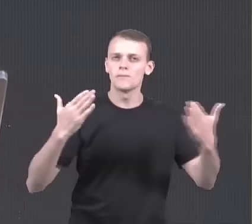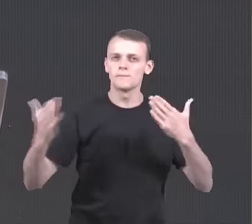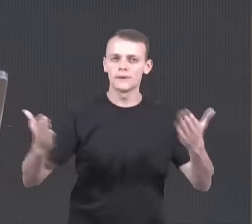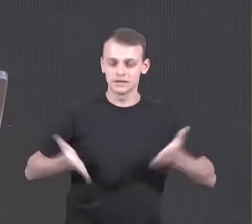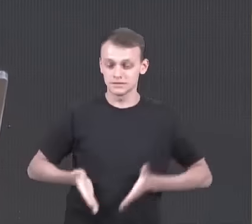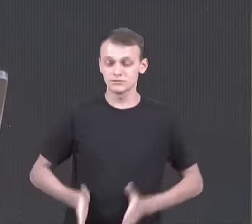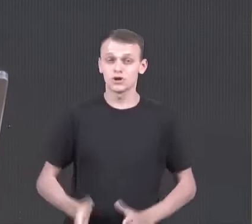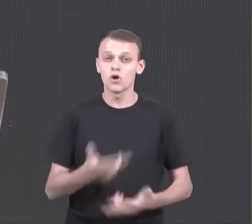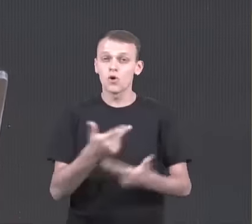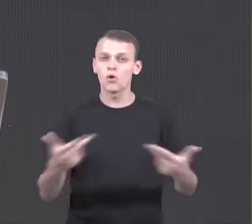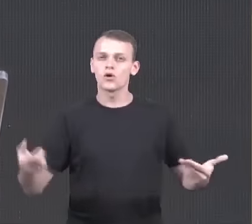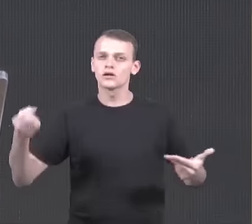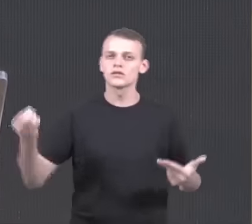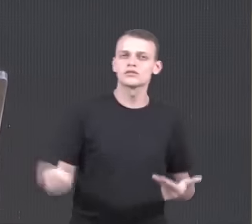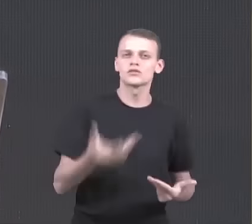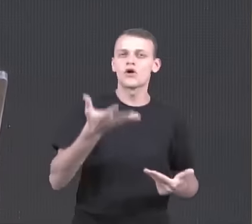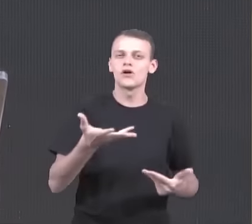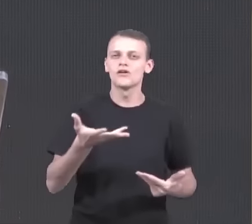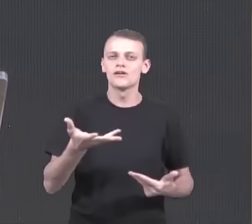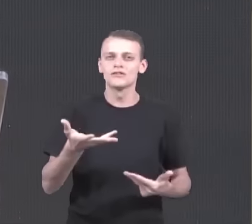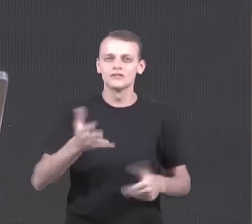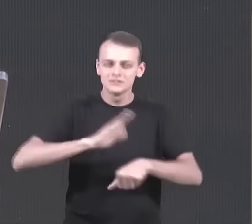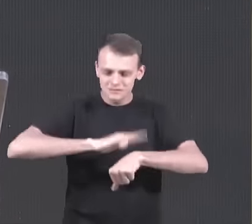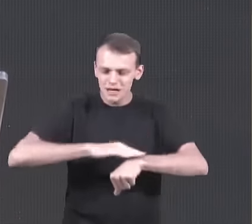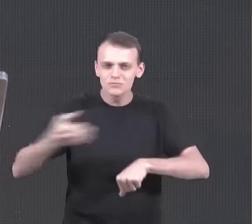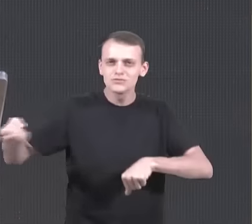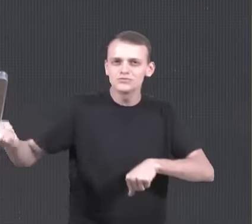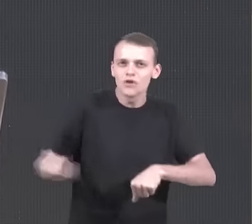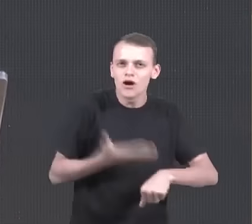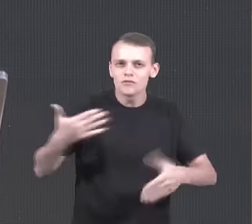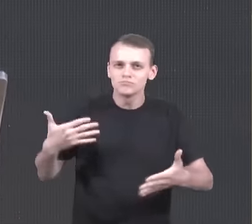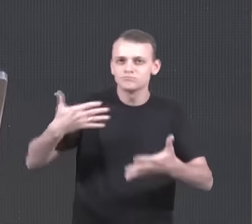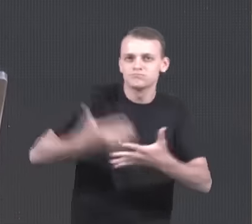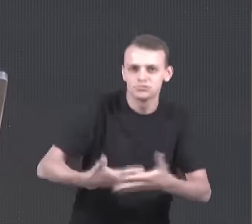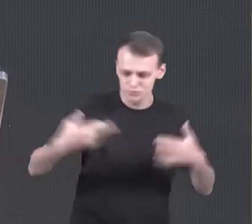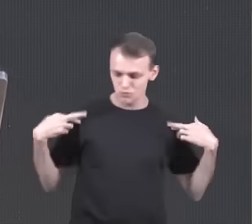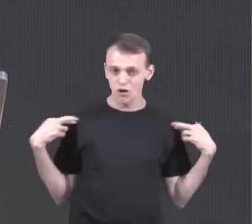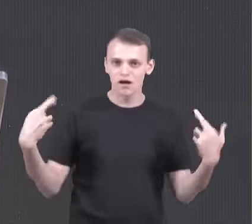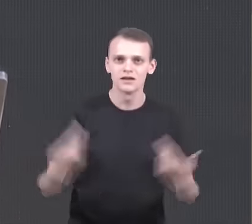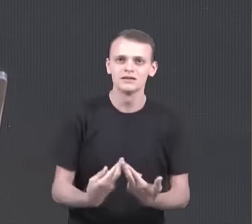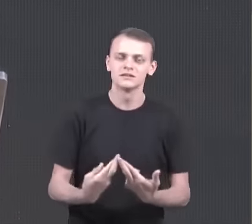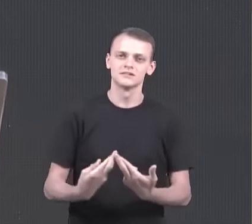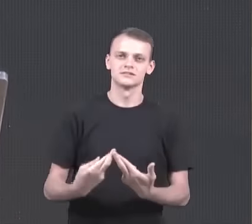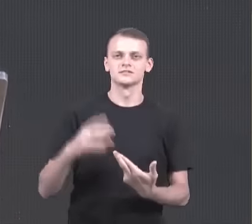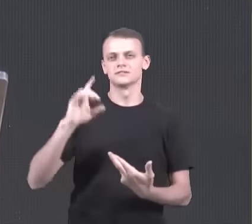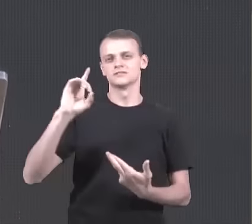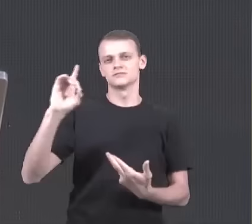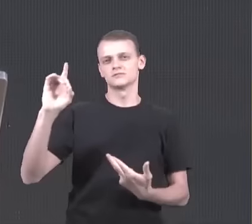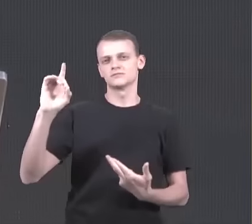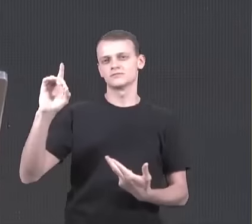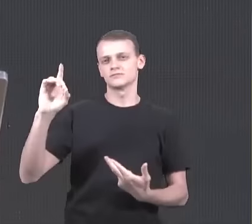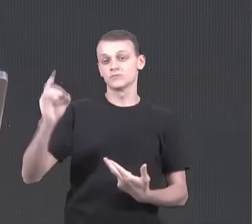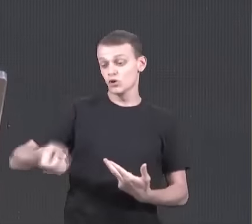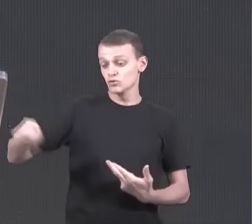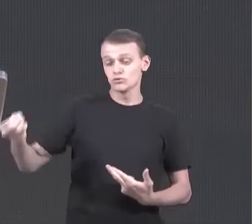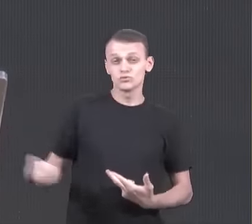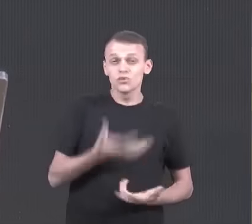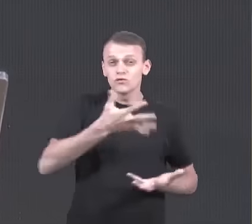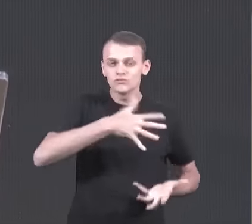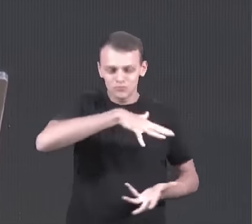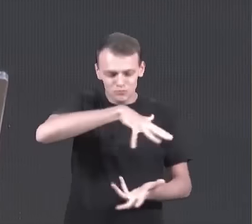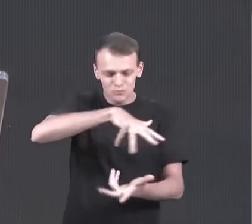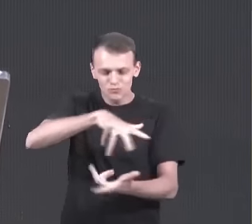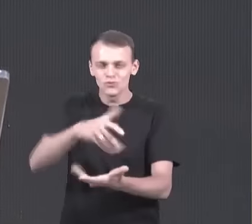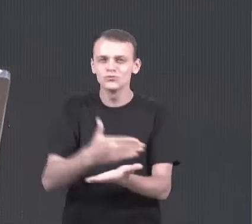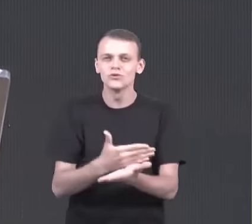nascimento de algo novo, uma verdadeira nova era, a era do reino da Basileia. O novo mundo